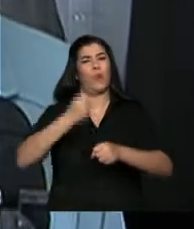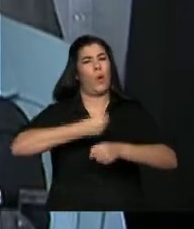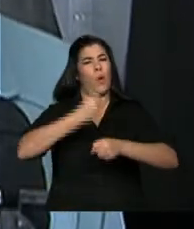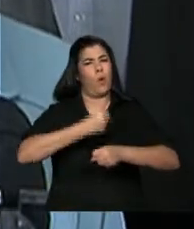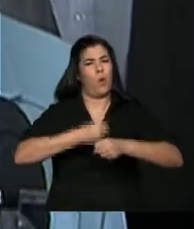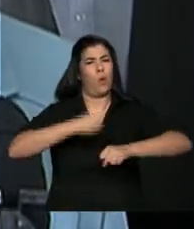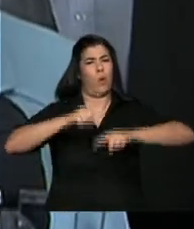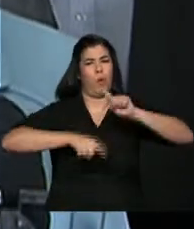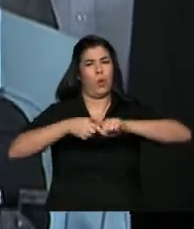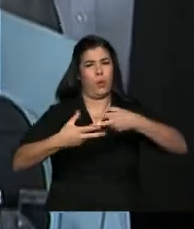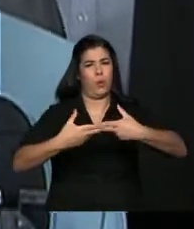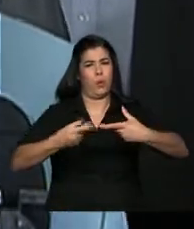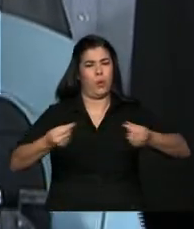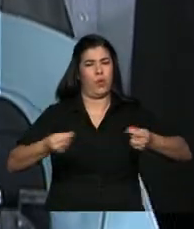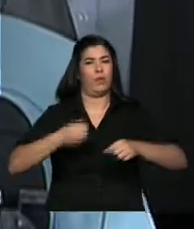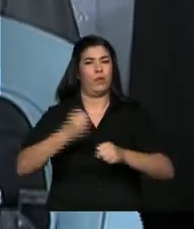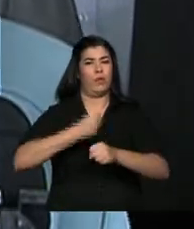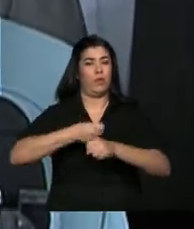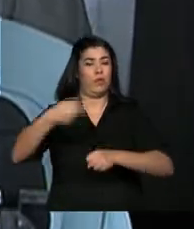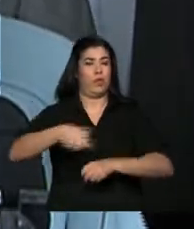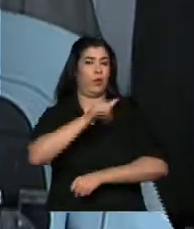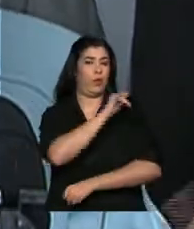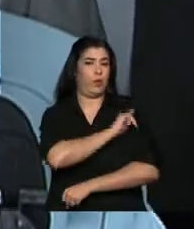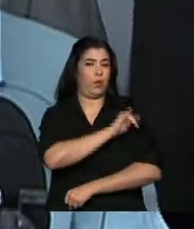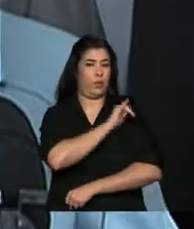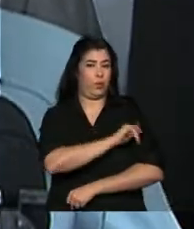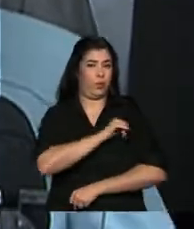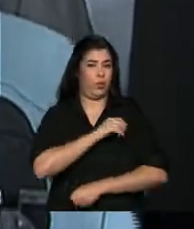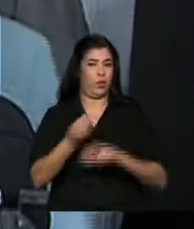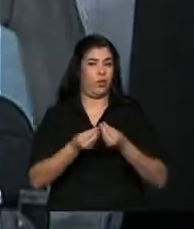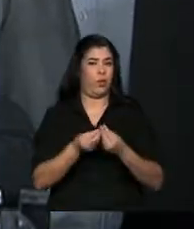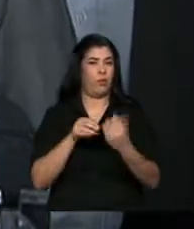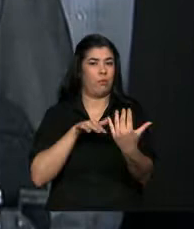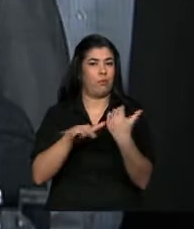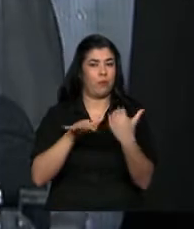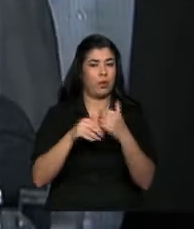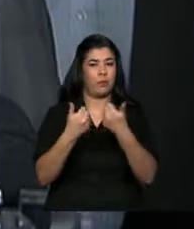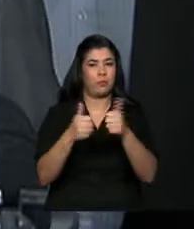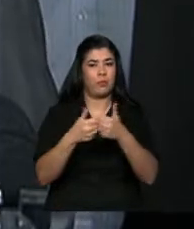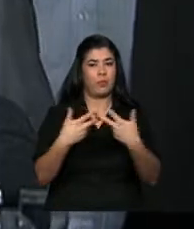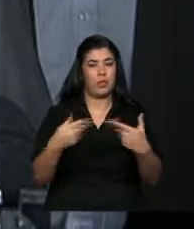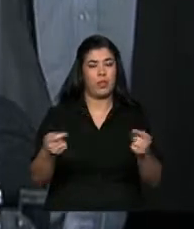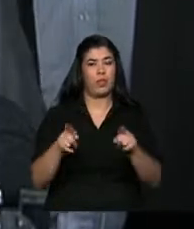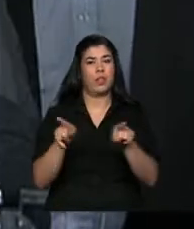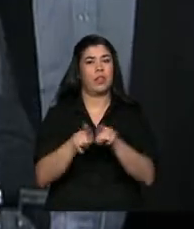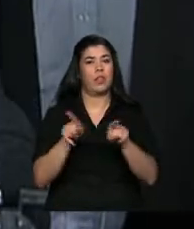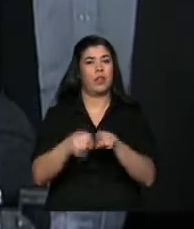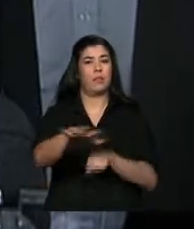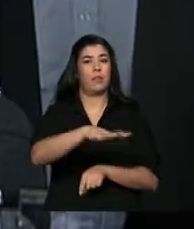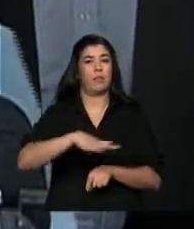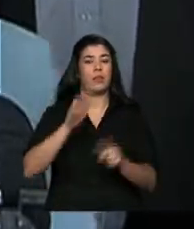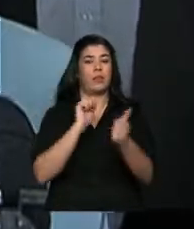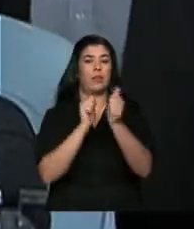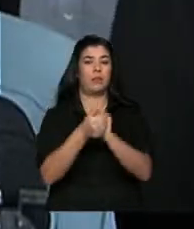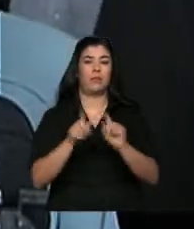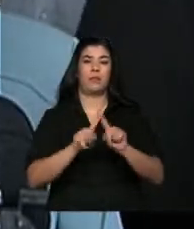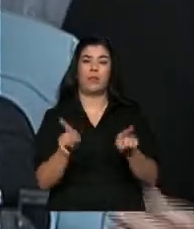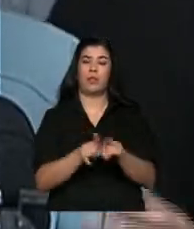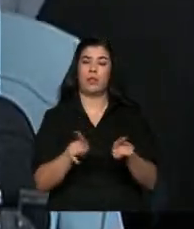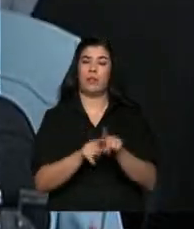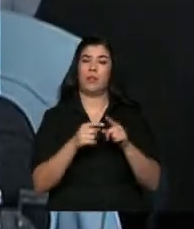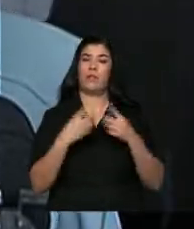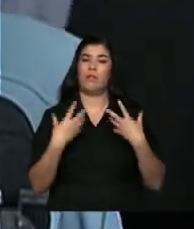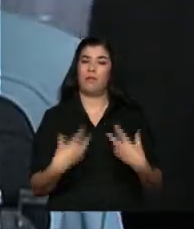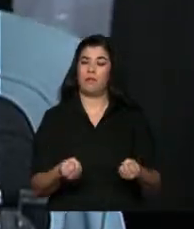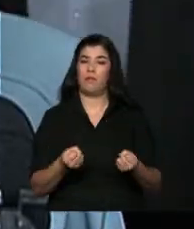de infraestrutura realizadas aqui no Rio, tanto na esfera da mobilidade urbana quanto na esfera esportiva, mas também nós